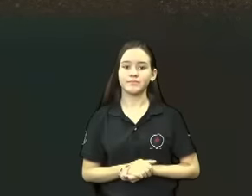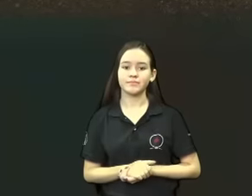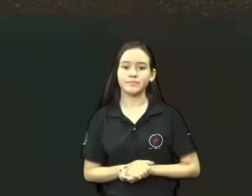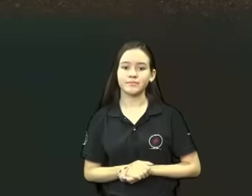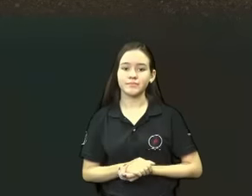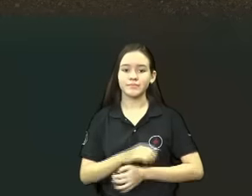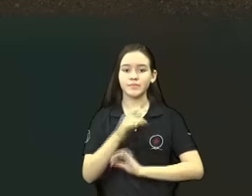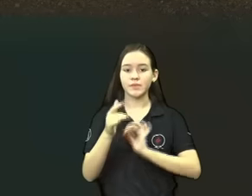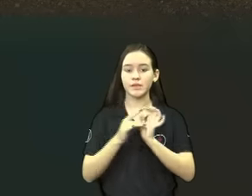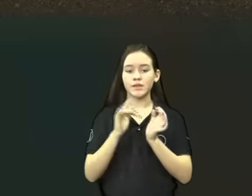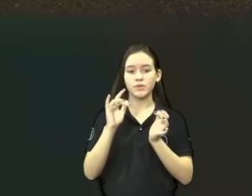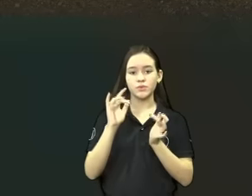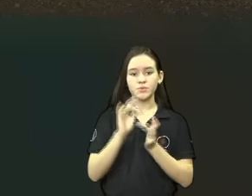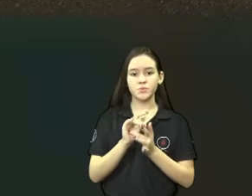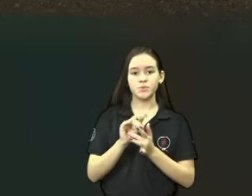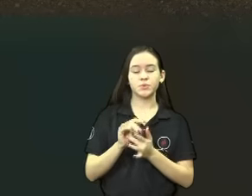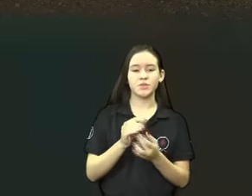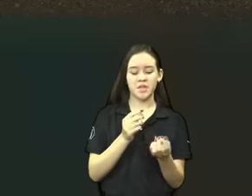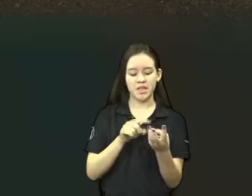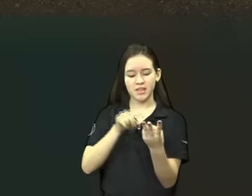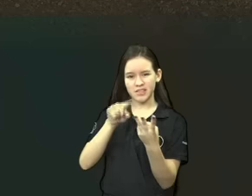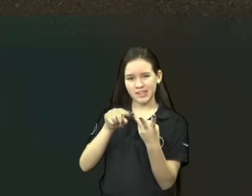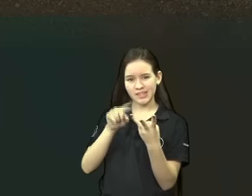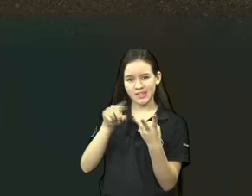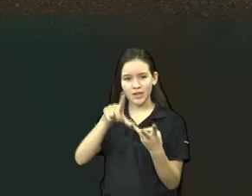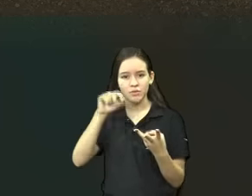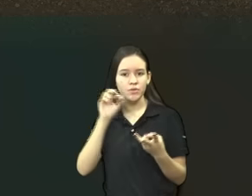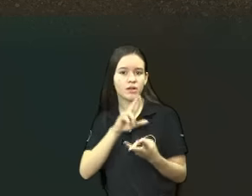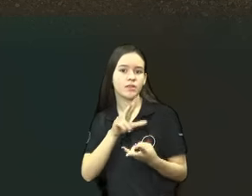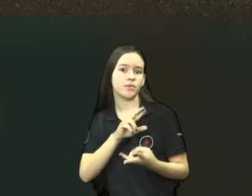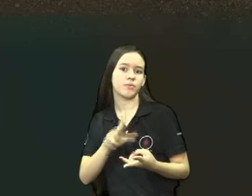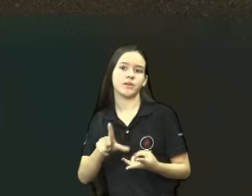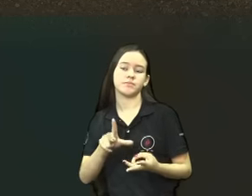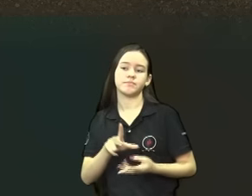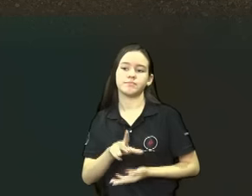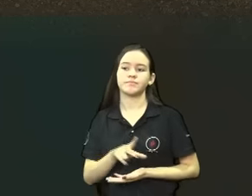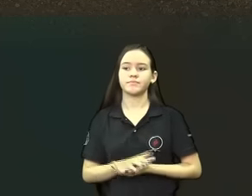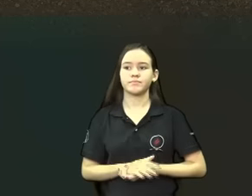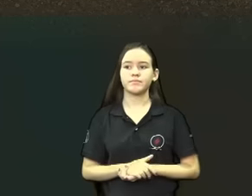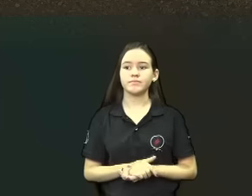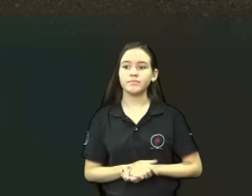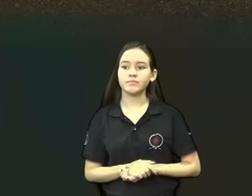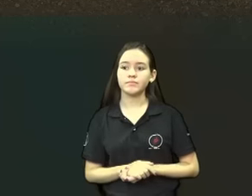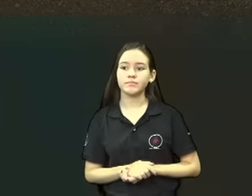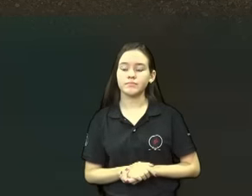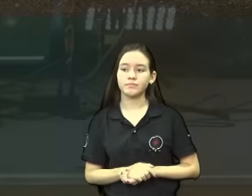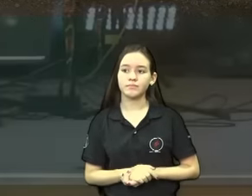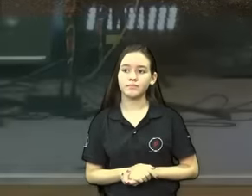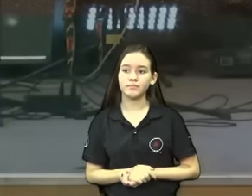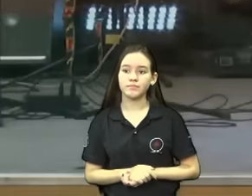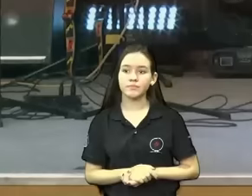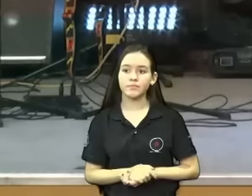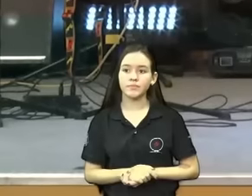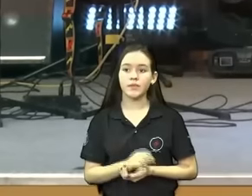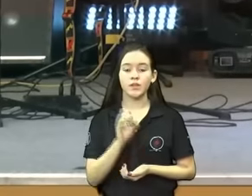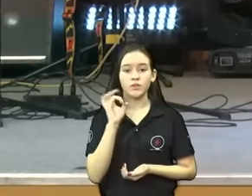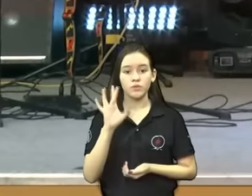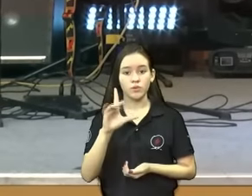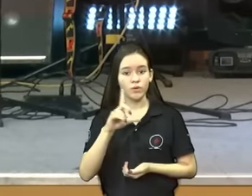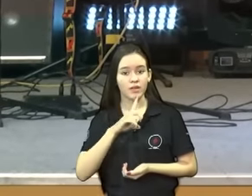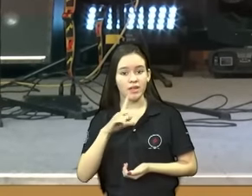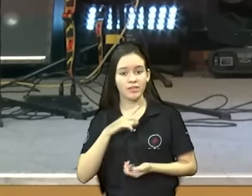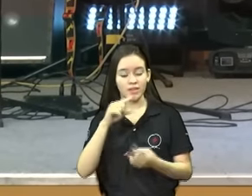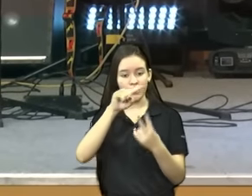Jesus não dá tem que ser havia Como estão vendendo a política o pessoal falando a terceira via E você só tem